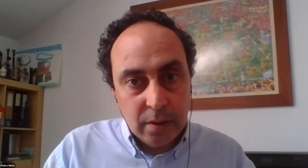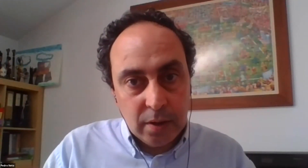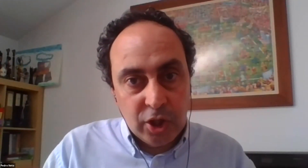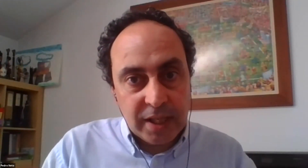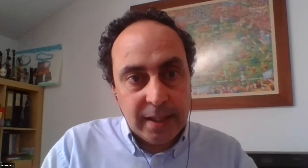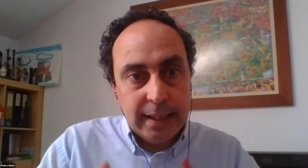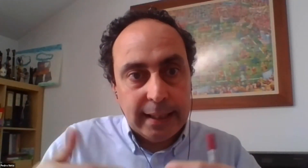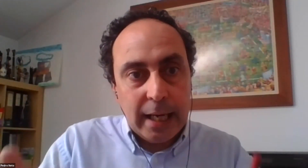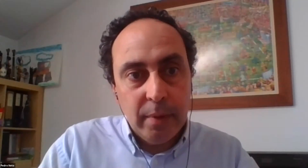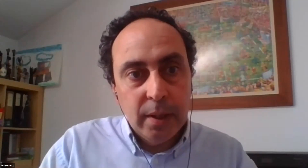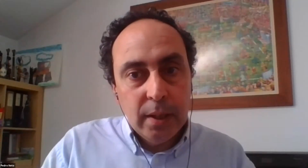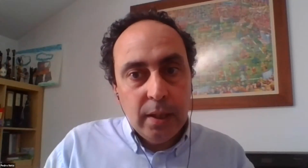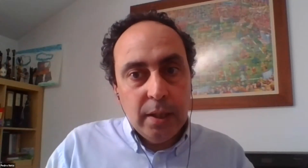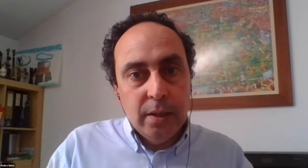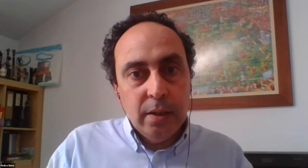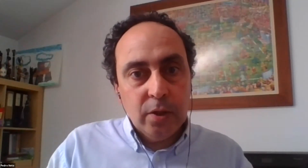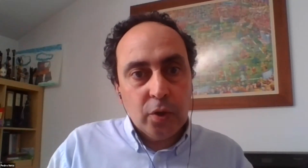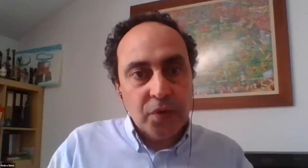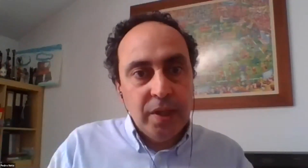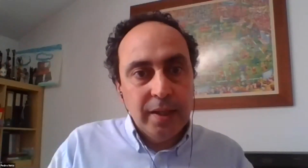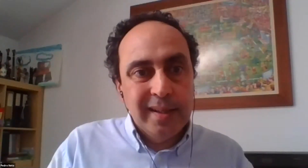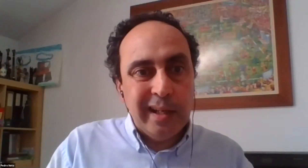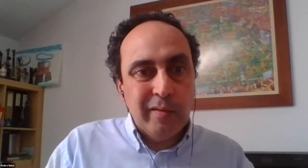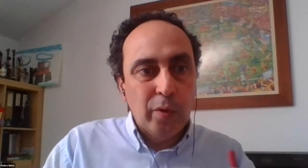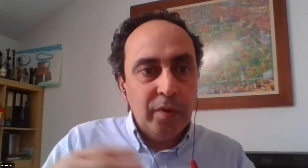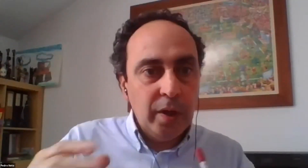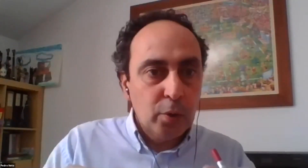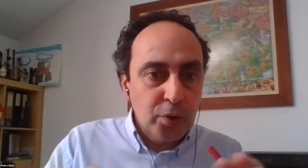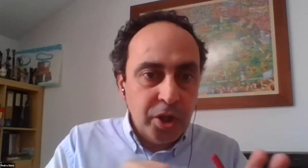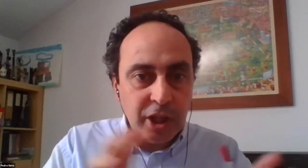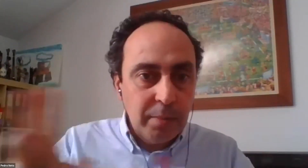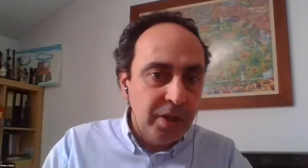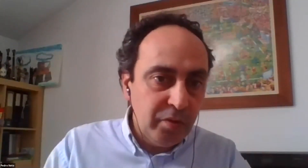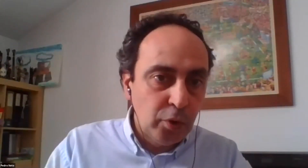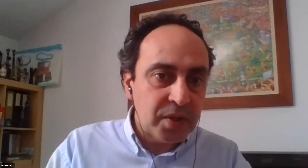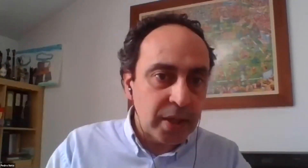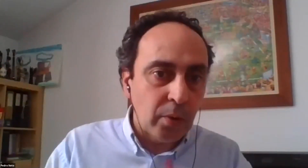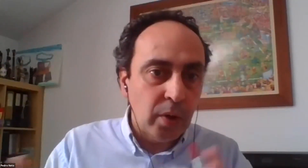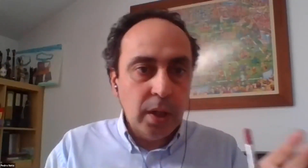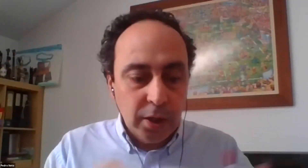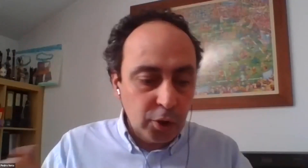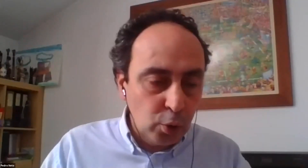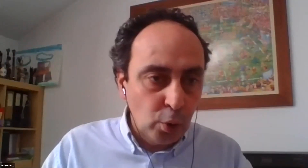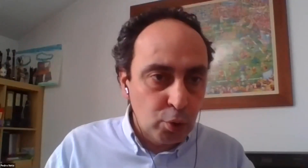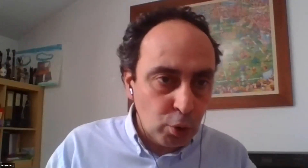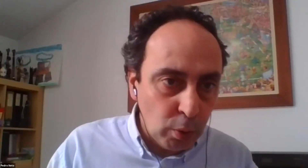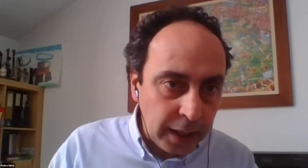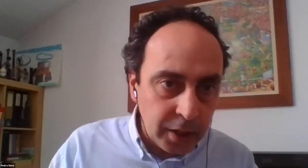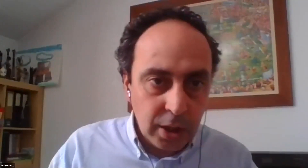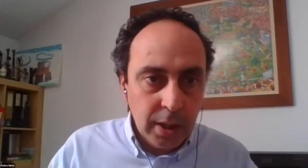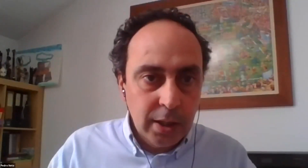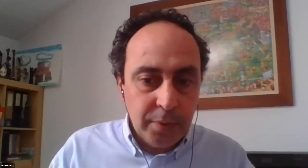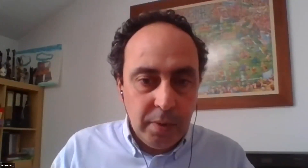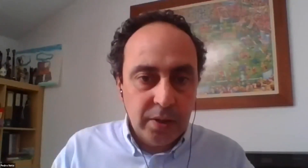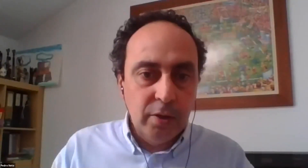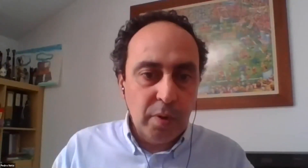praticamente just in time e que se consiga desenvolver um sistema de informação entre todos os